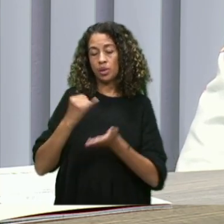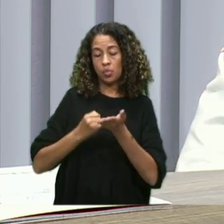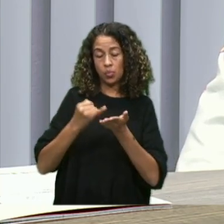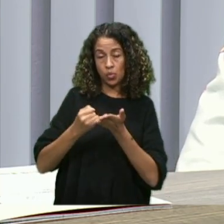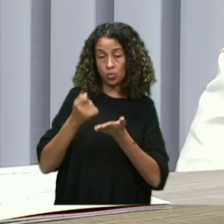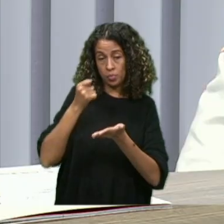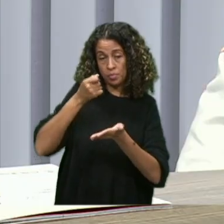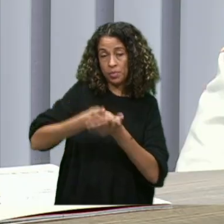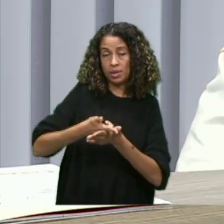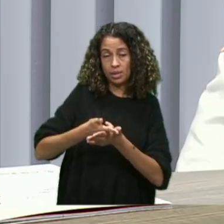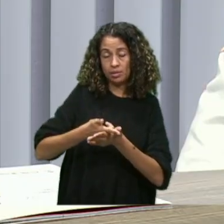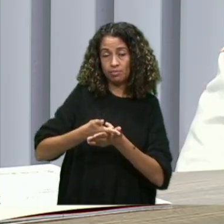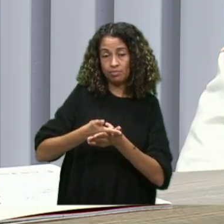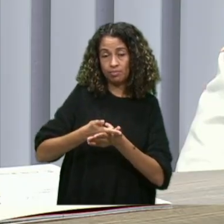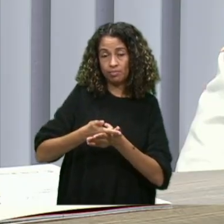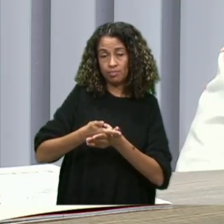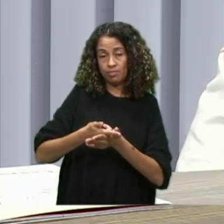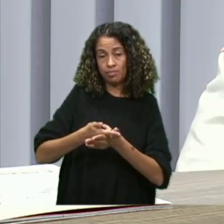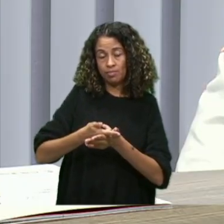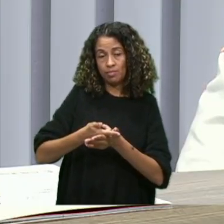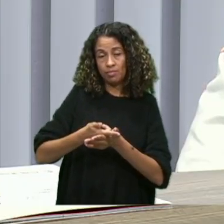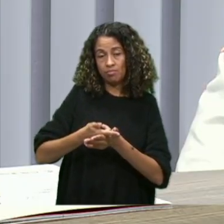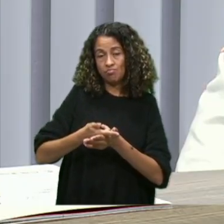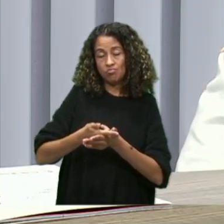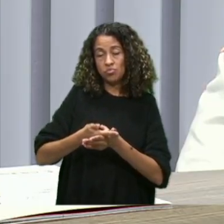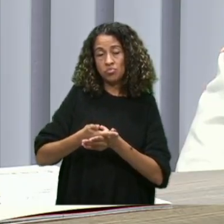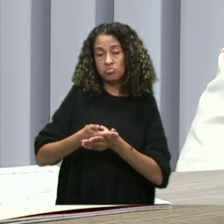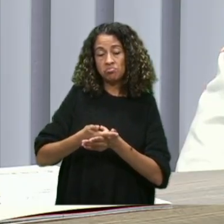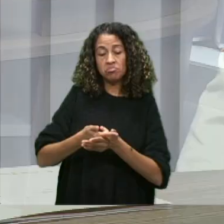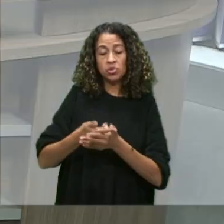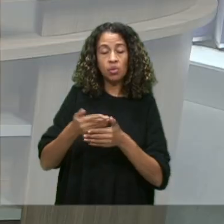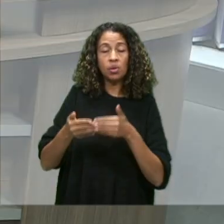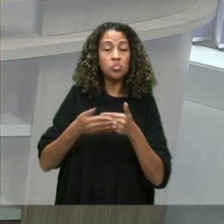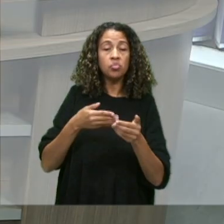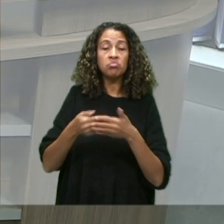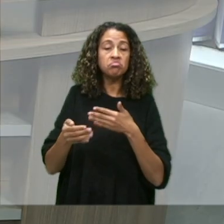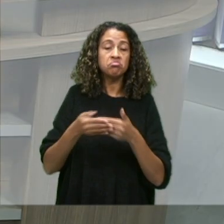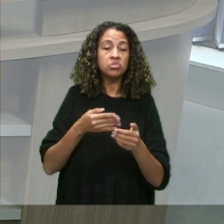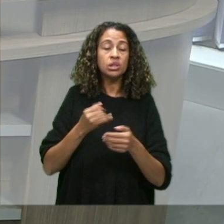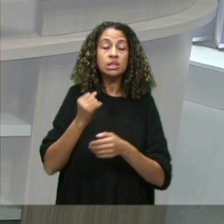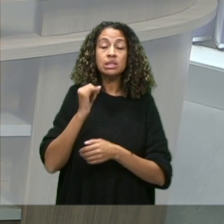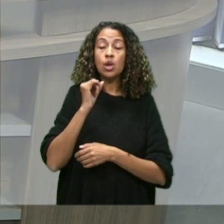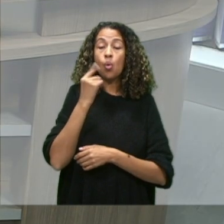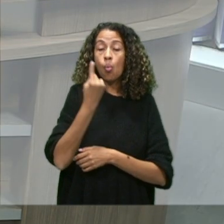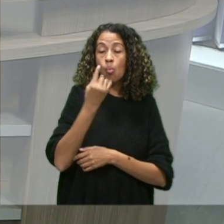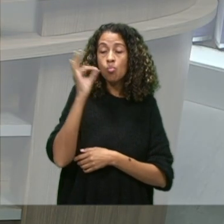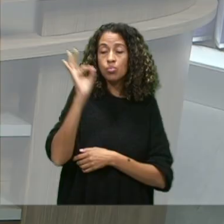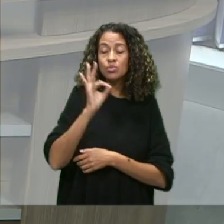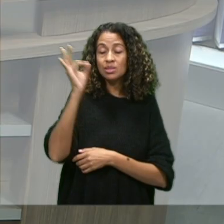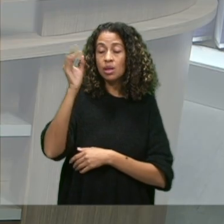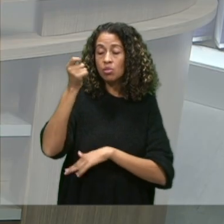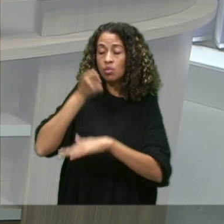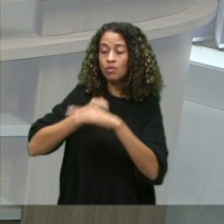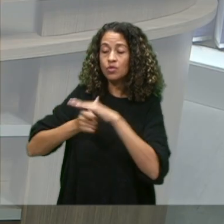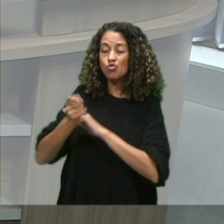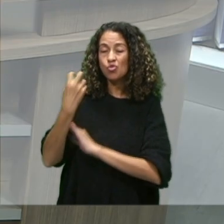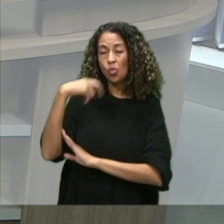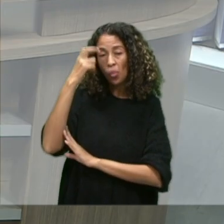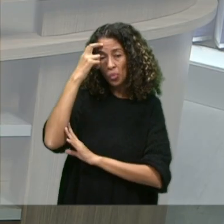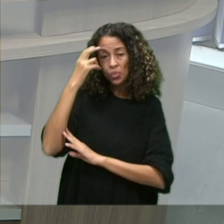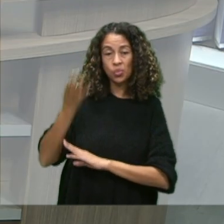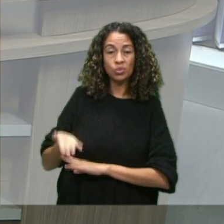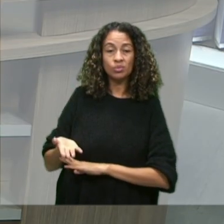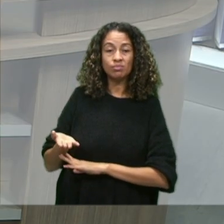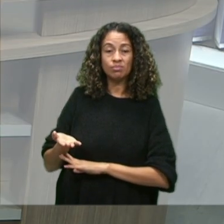exemplo, isso não faz diferença para ela se ela pega 1% disso e reveste para a cultura.